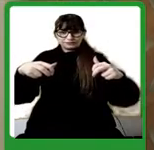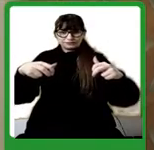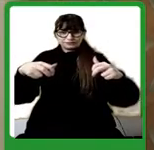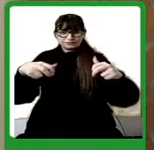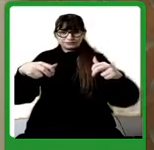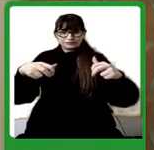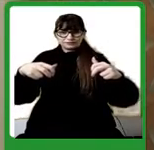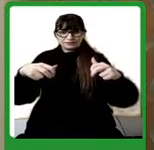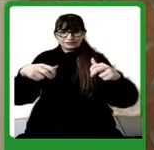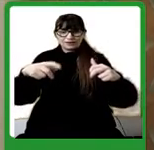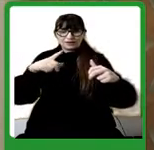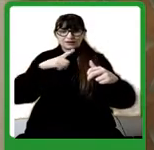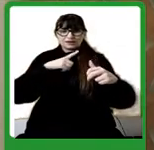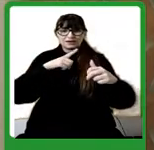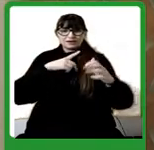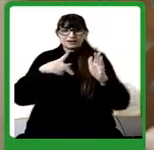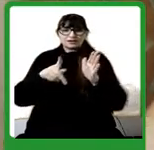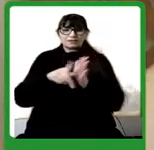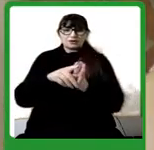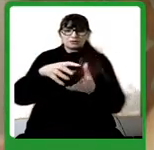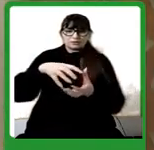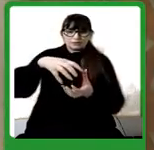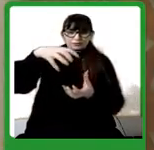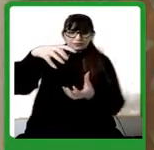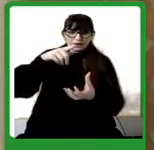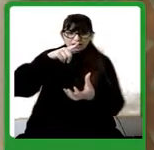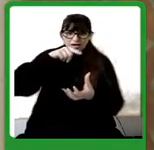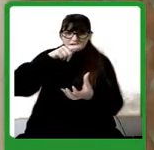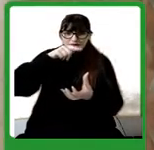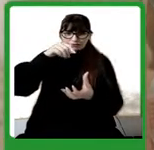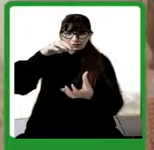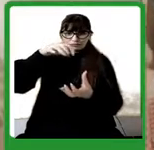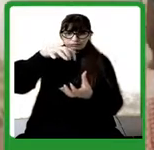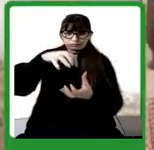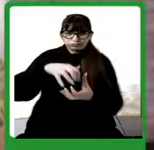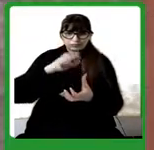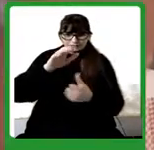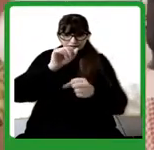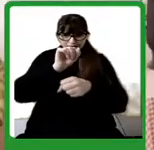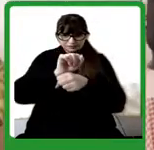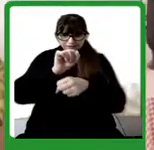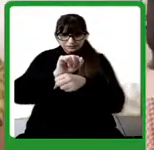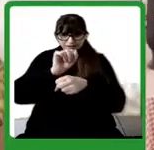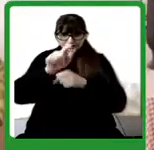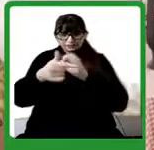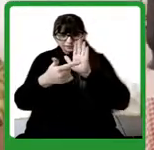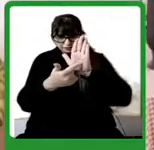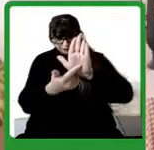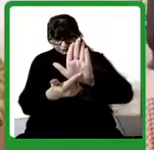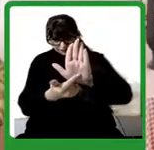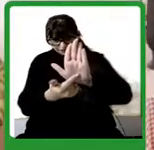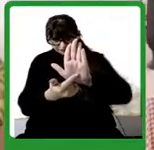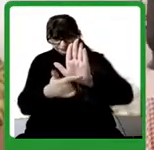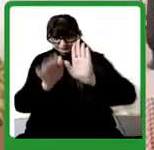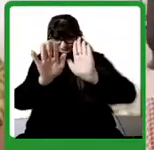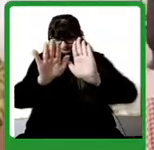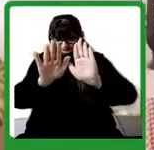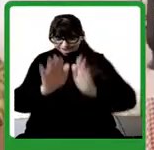Filtro de água. Espera aí. Só um pouquinho que eu vou mostrar pra vocês do que eu tô falando.